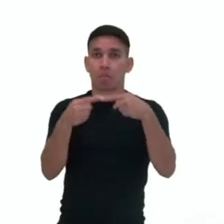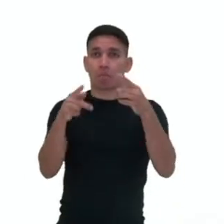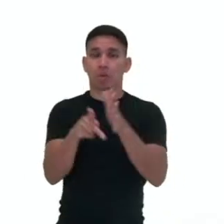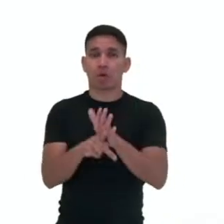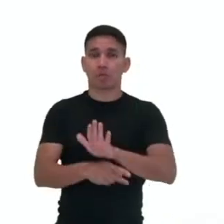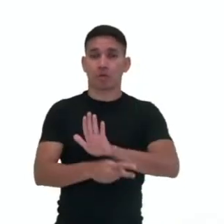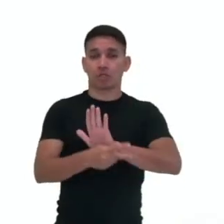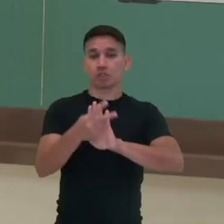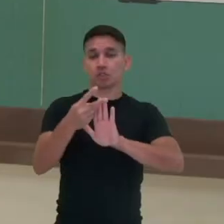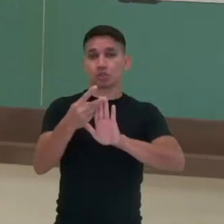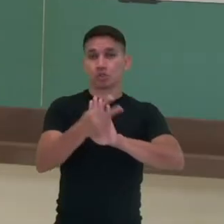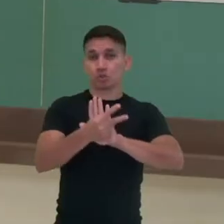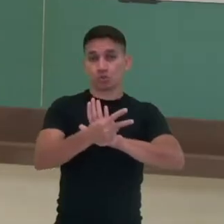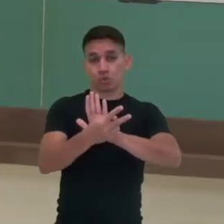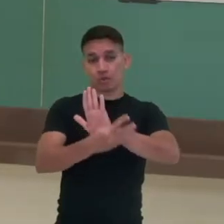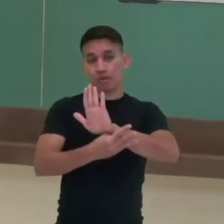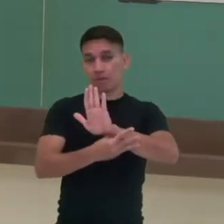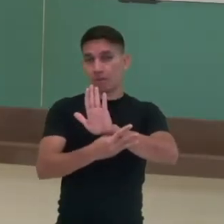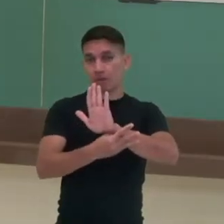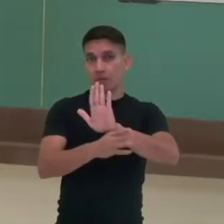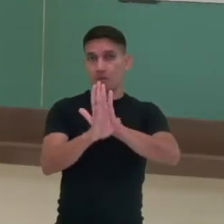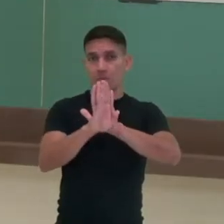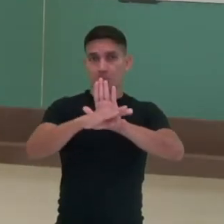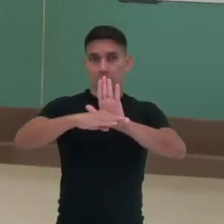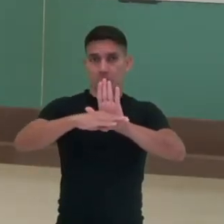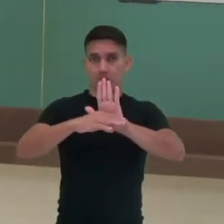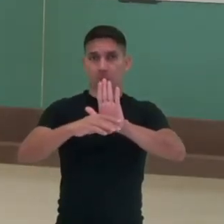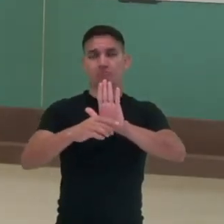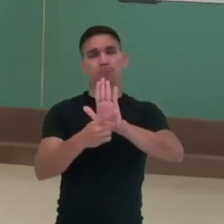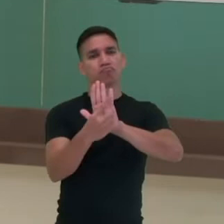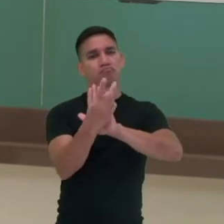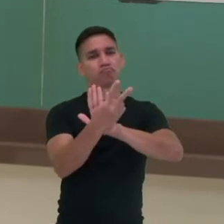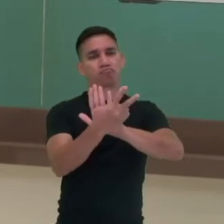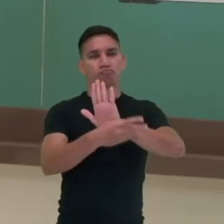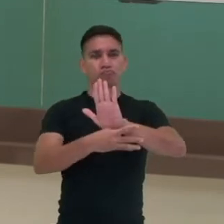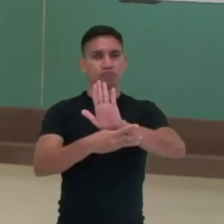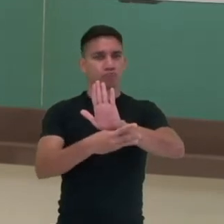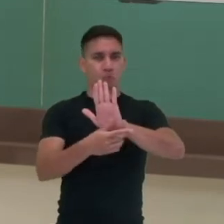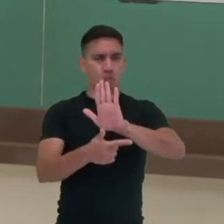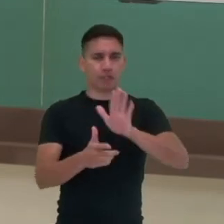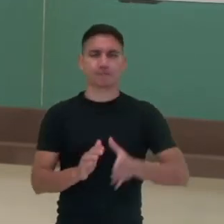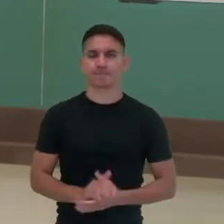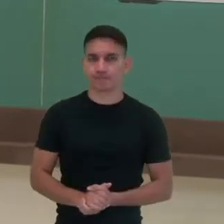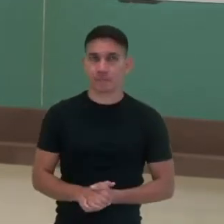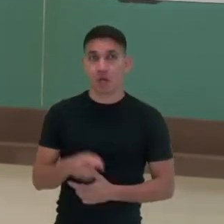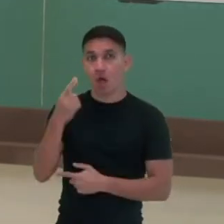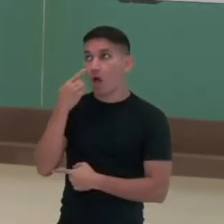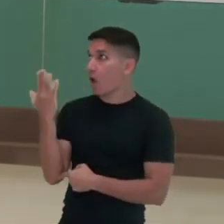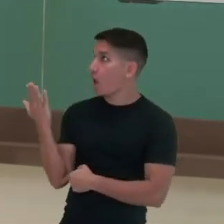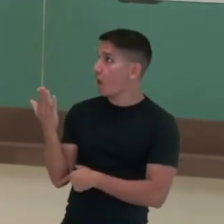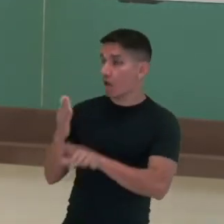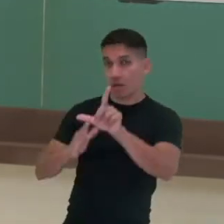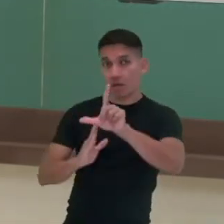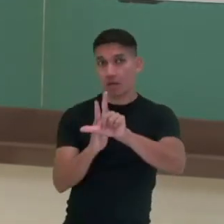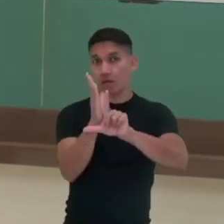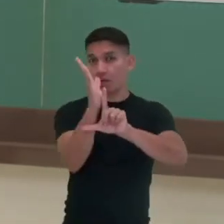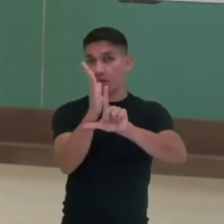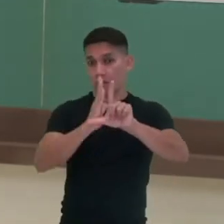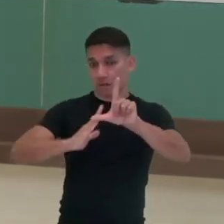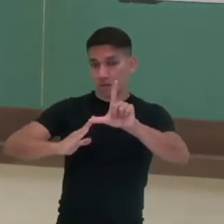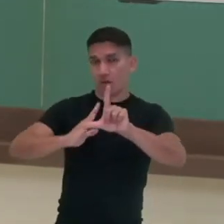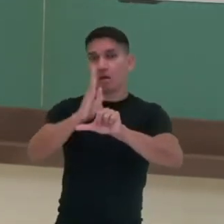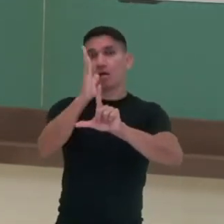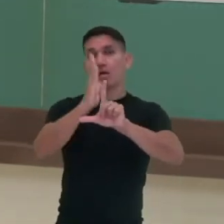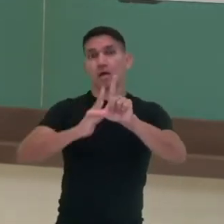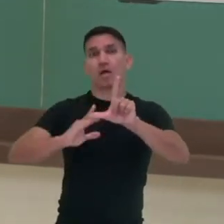quadrante. Minha base está entre 0 e 1. Essa é a curva que representa a função